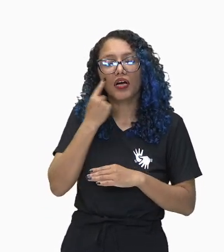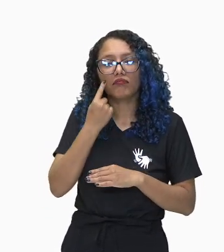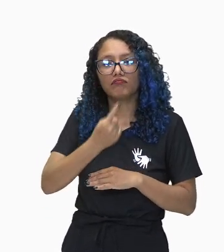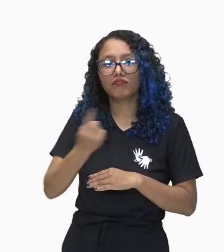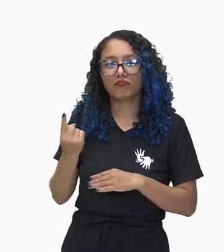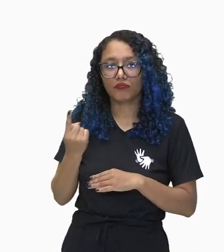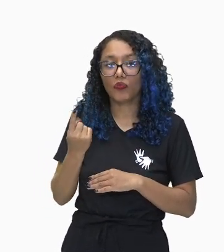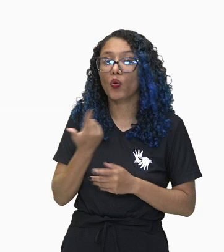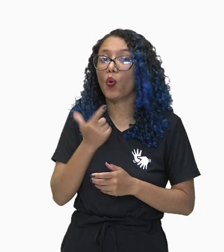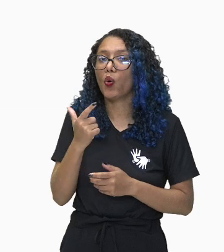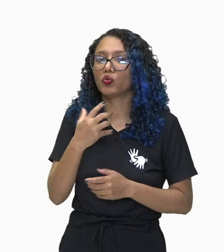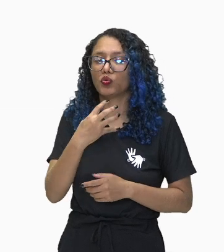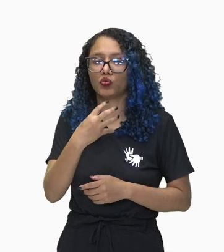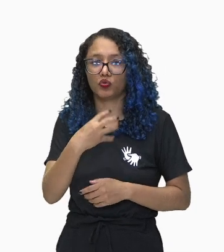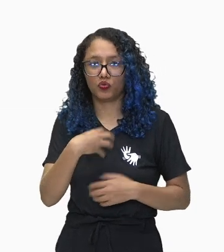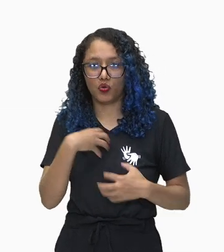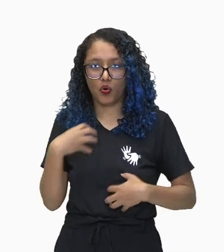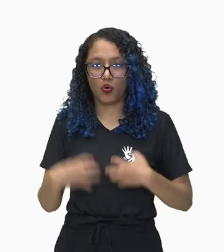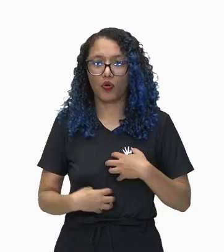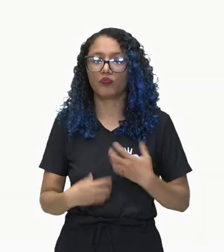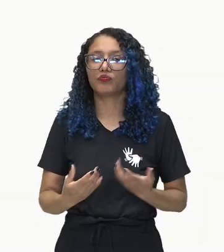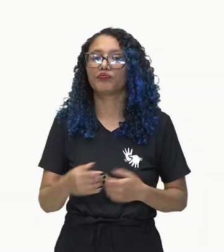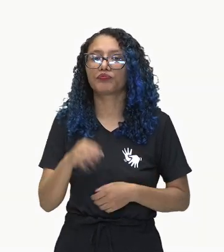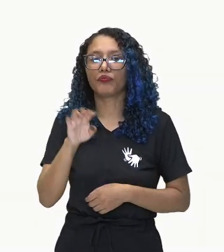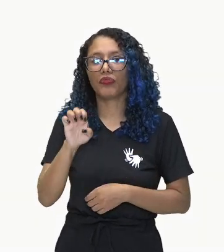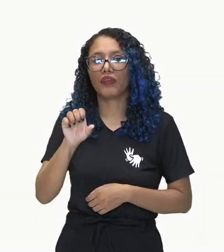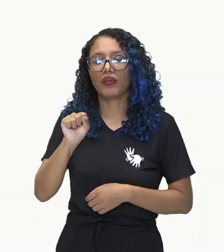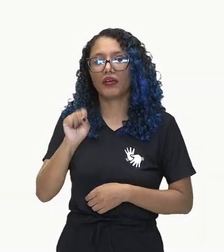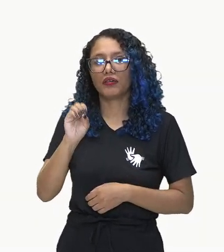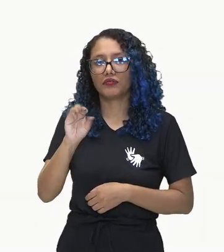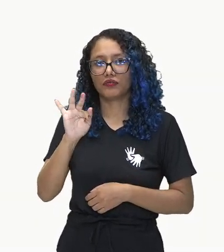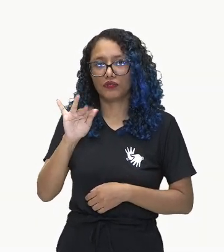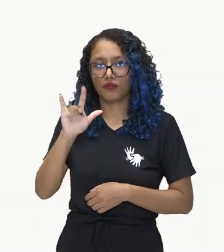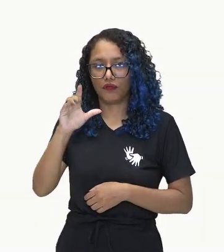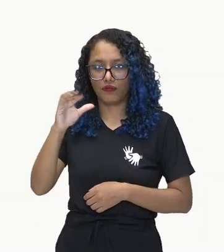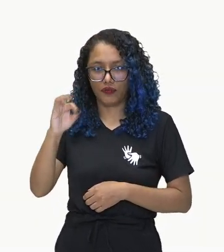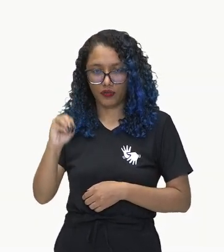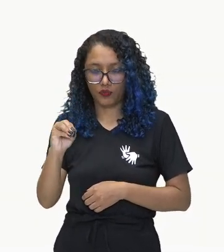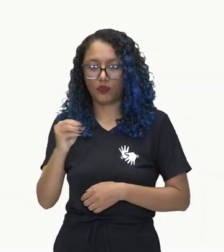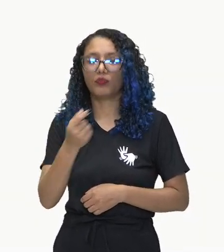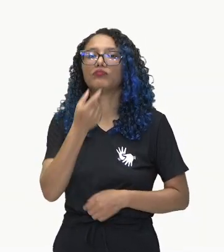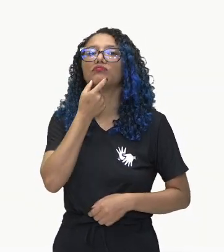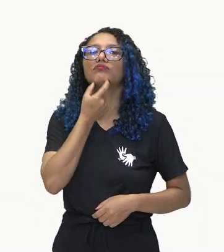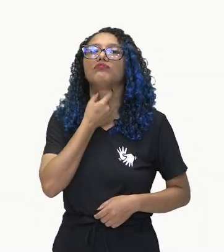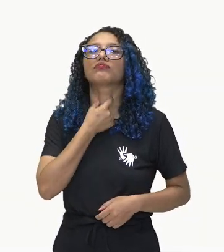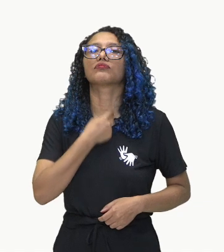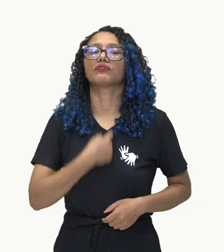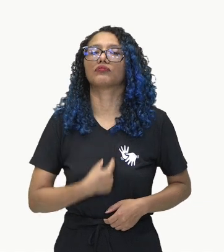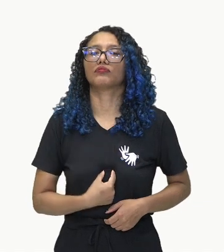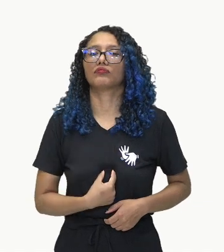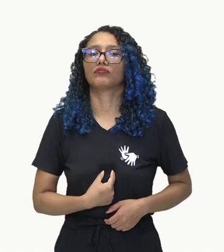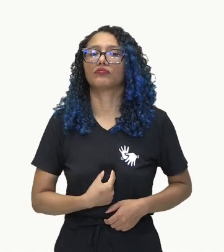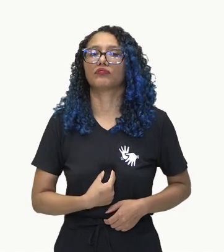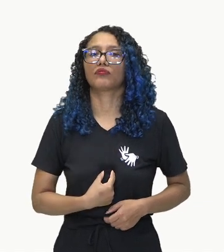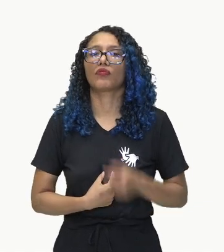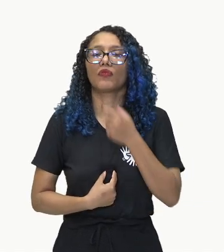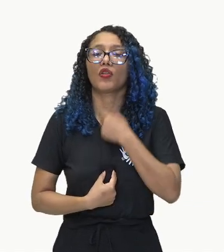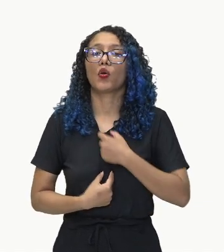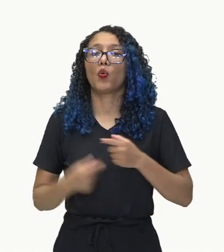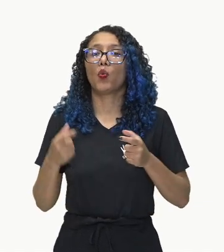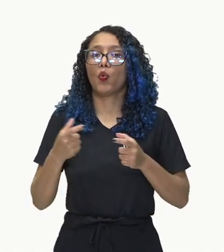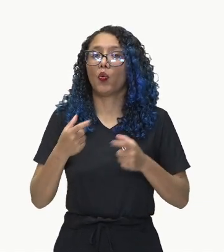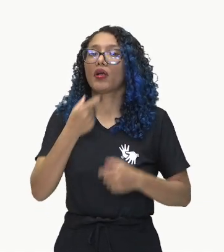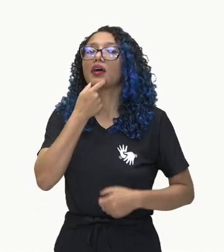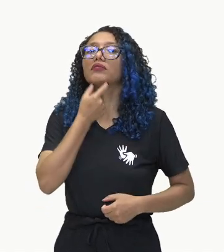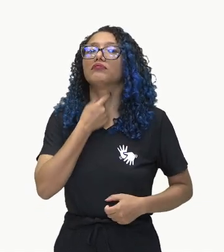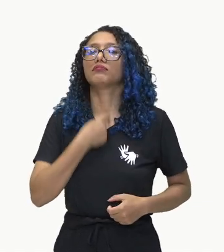na digestão. São eles o esôfago, que ele vai ser apenas um canal de